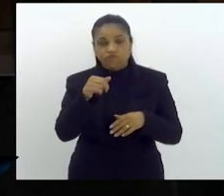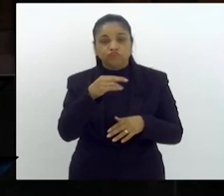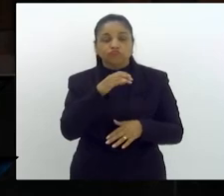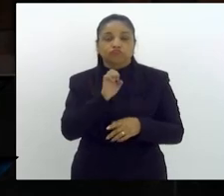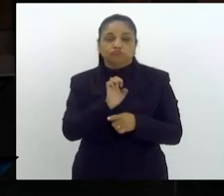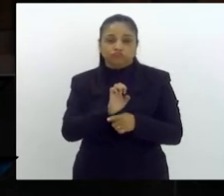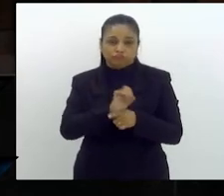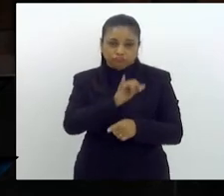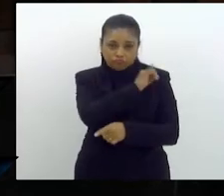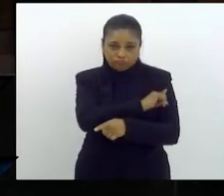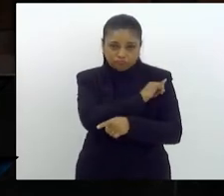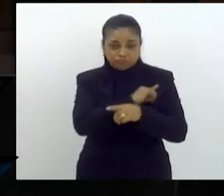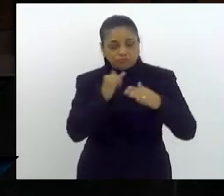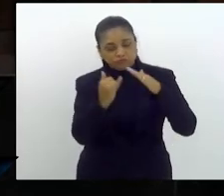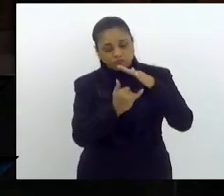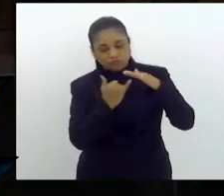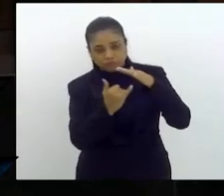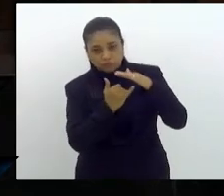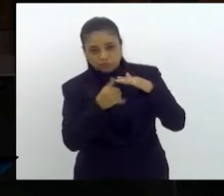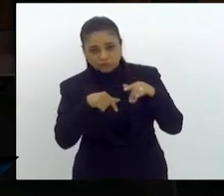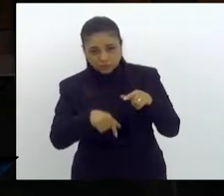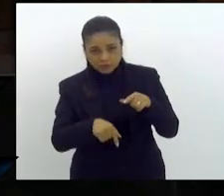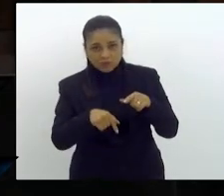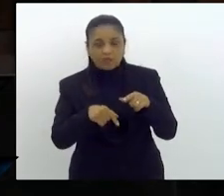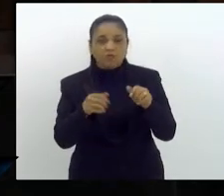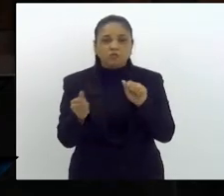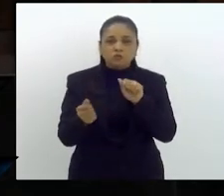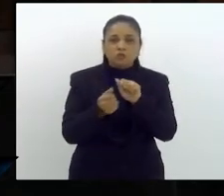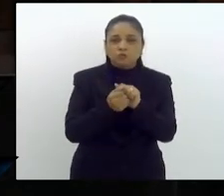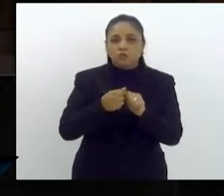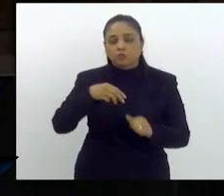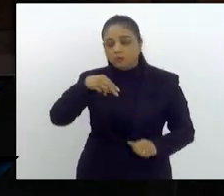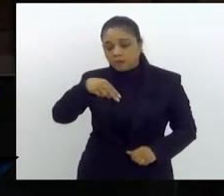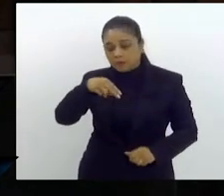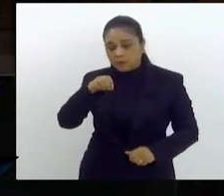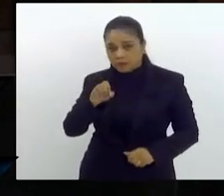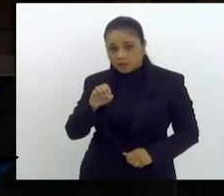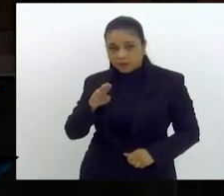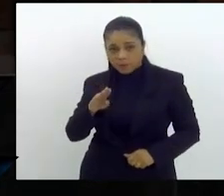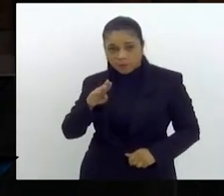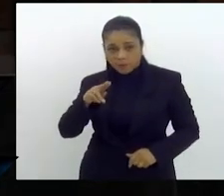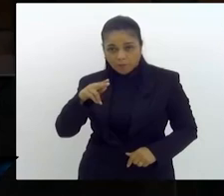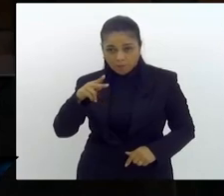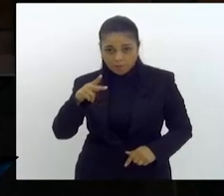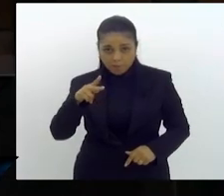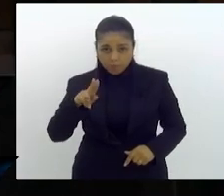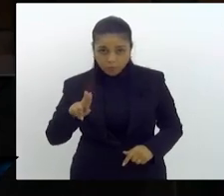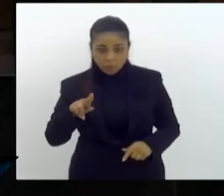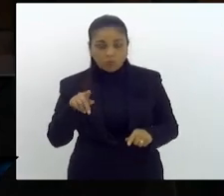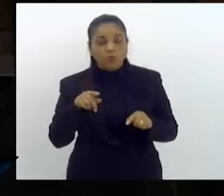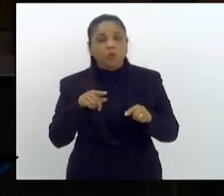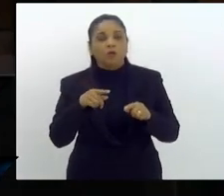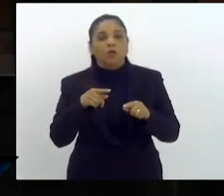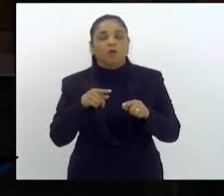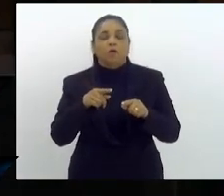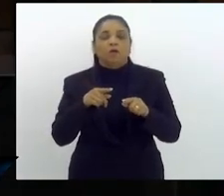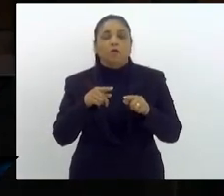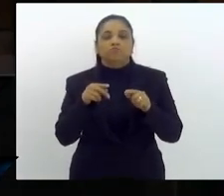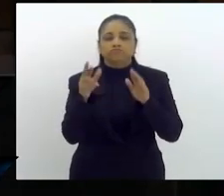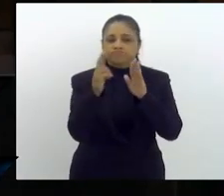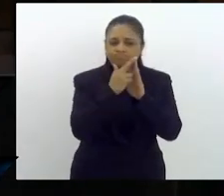do Instituto de terras na época junto com o nepom e nós estabelecemos mecanismos é